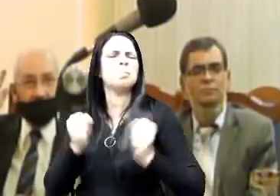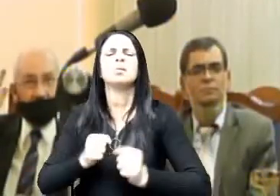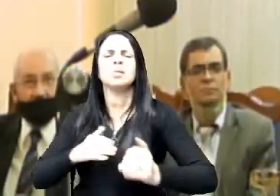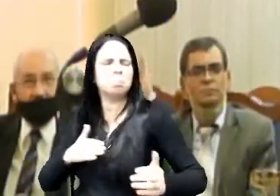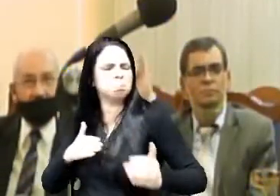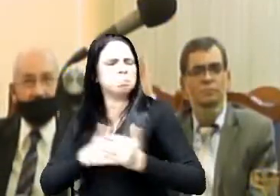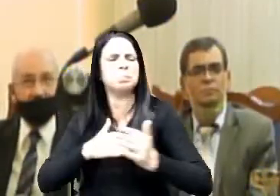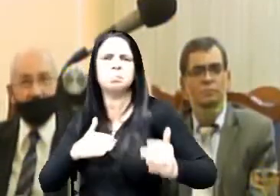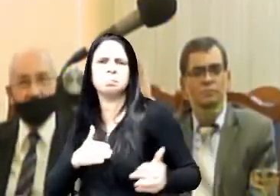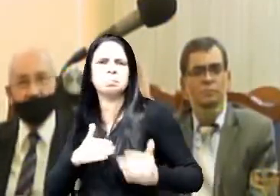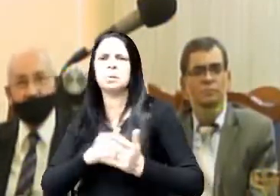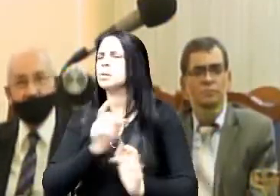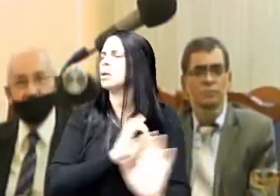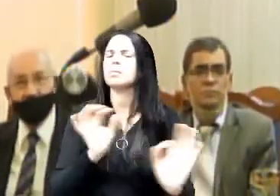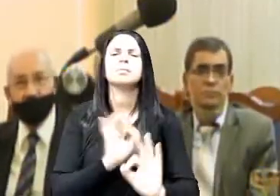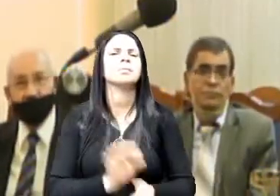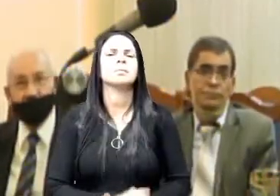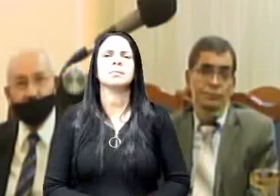impedido.